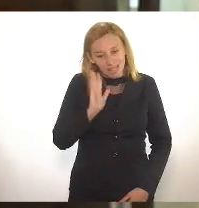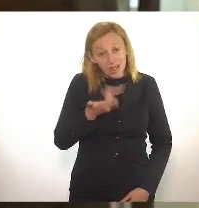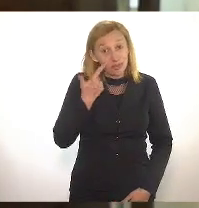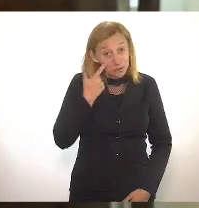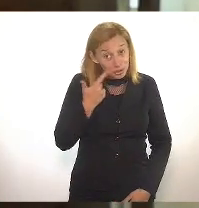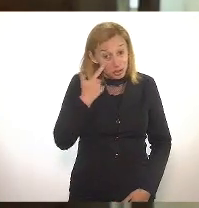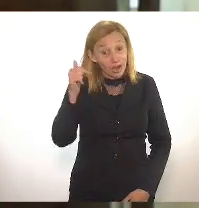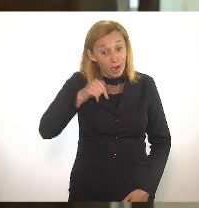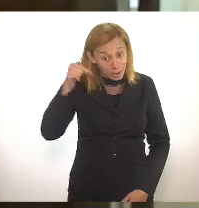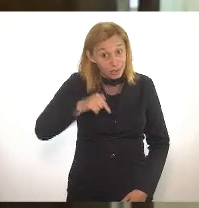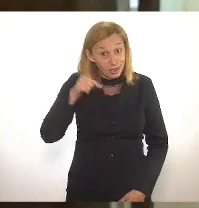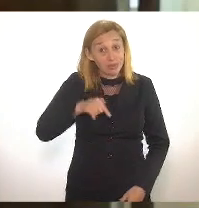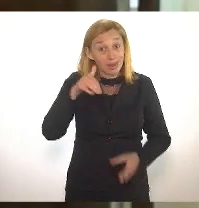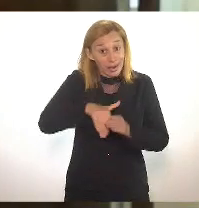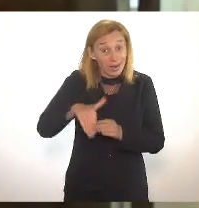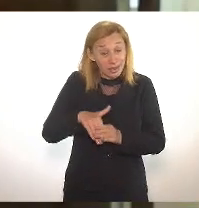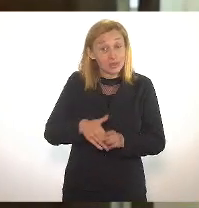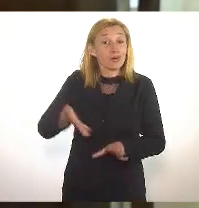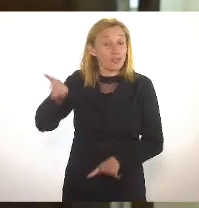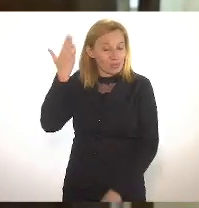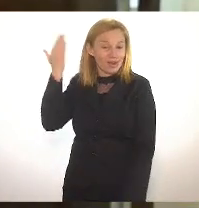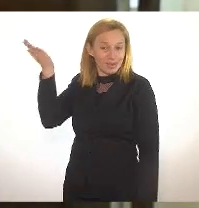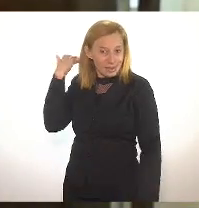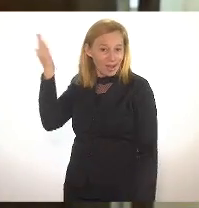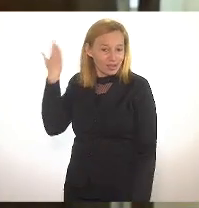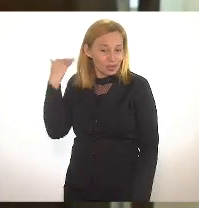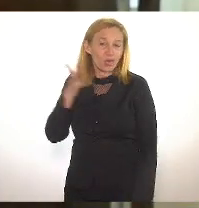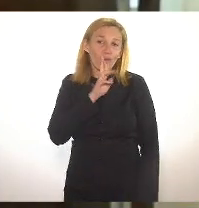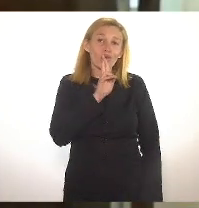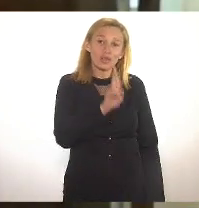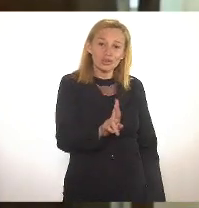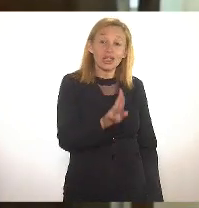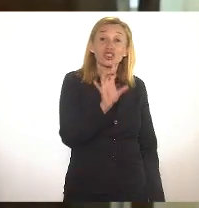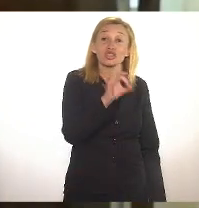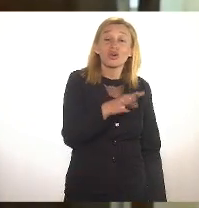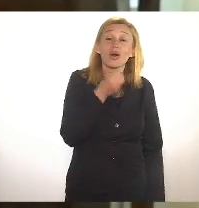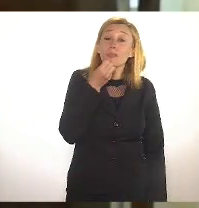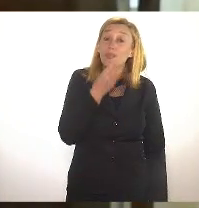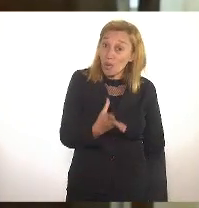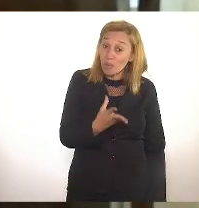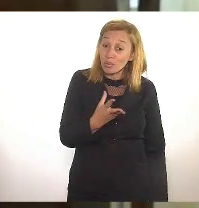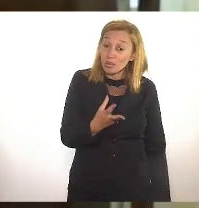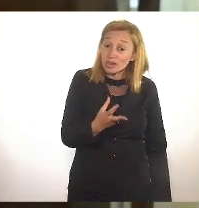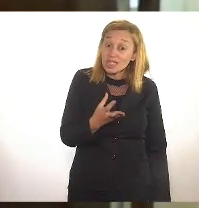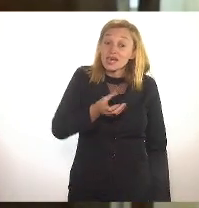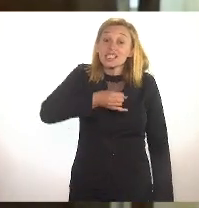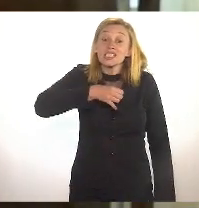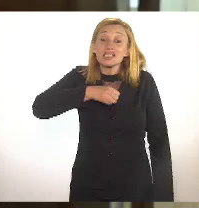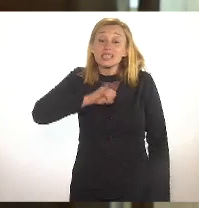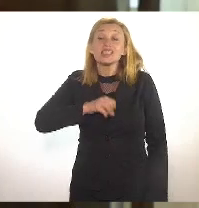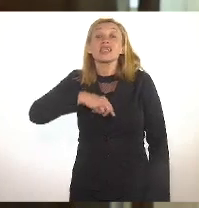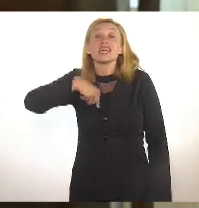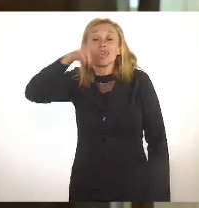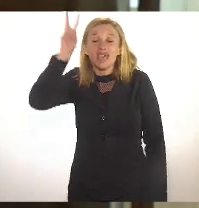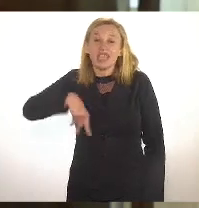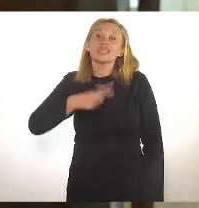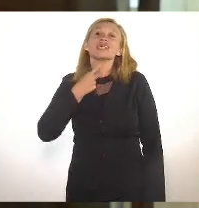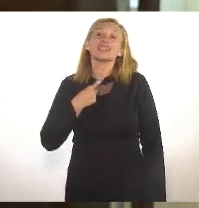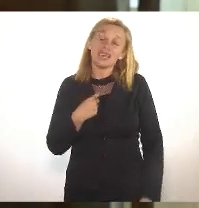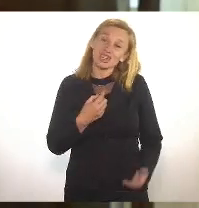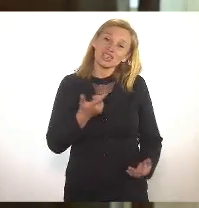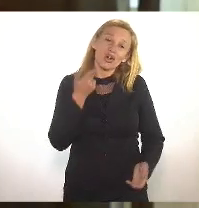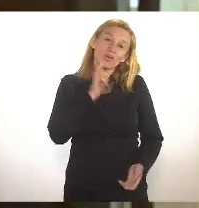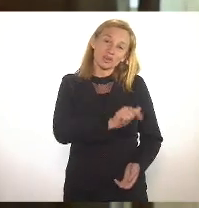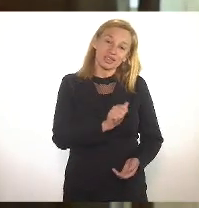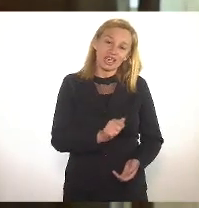na eleição passada. O resultado só é bom se quem deseja ganha. Se